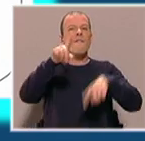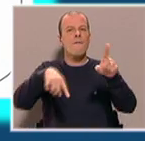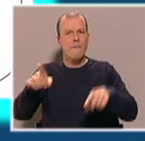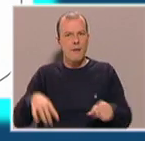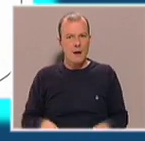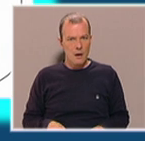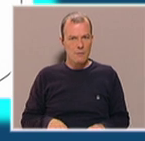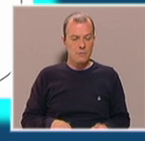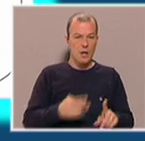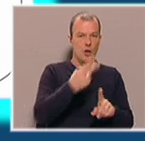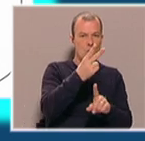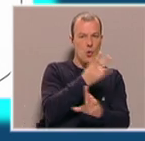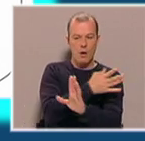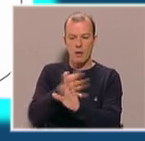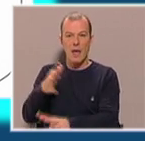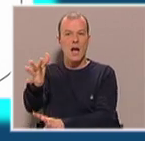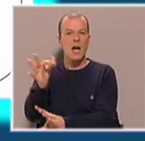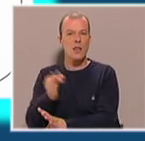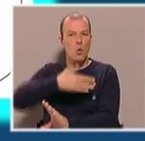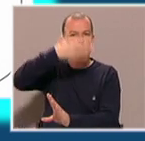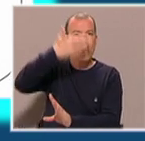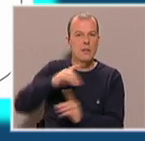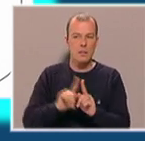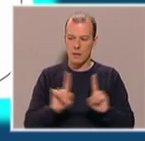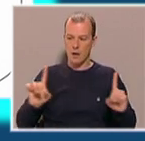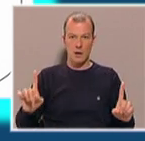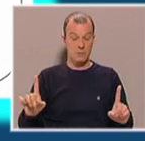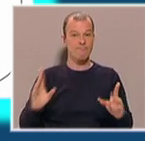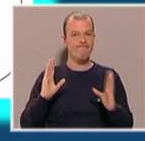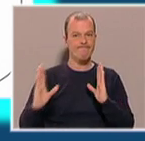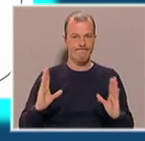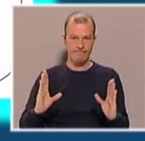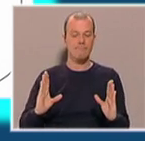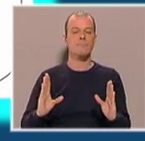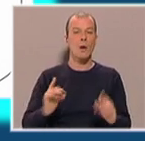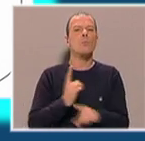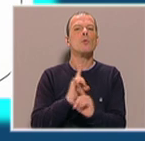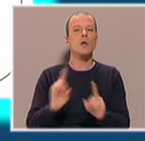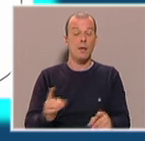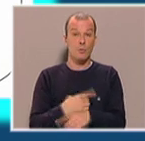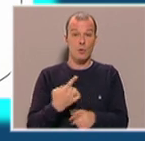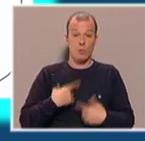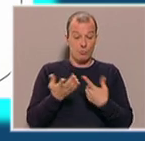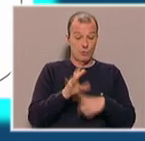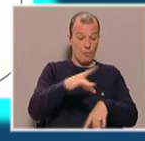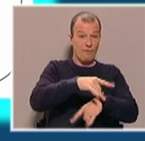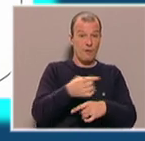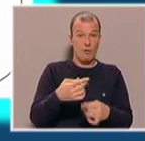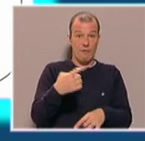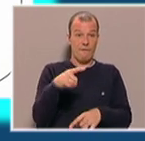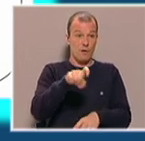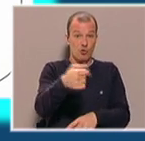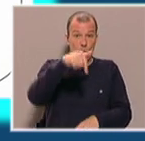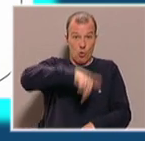2 a 14 dias. Portanto, esta transmissão da doença pode ser entre 2 a 14 dias. Porquê? Porque eu posso estar exposta ao vírus hoje e